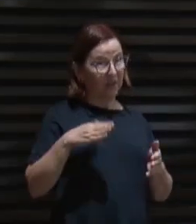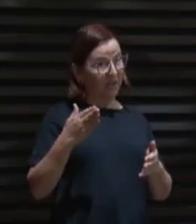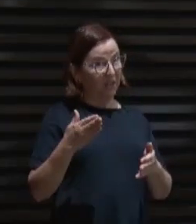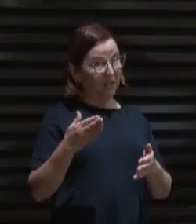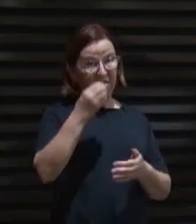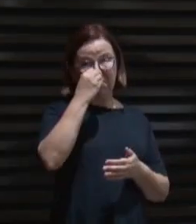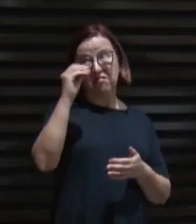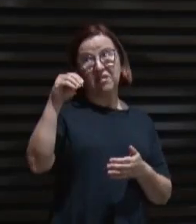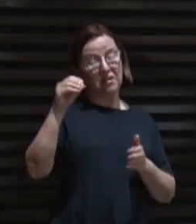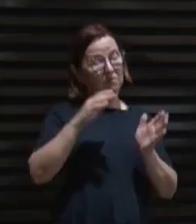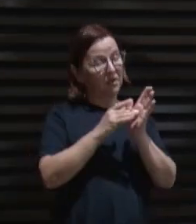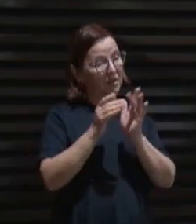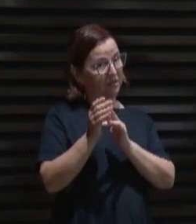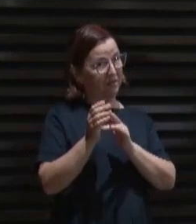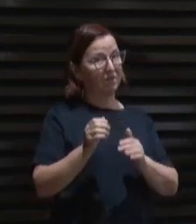Cristo.